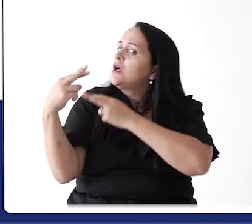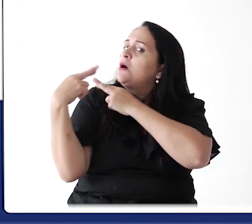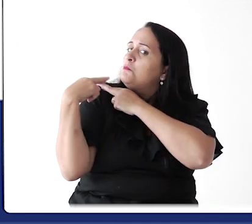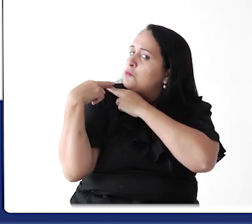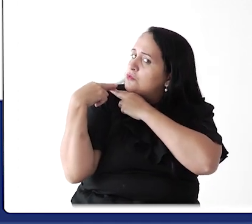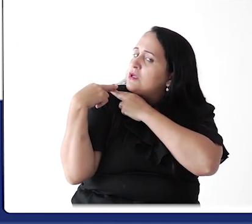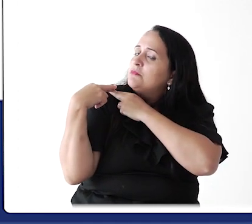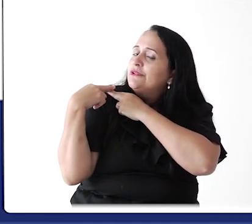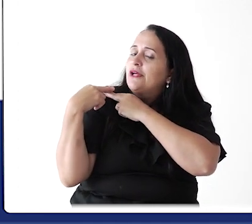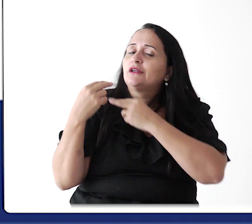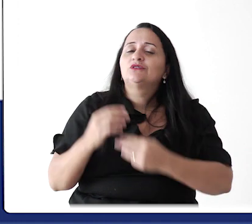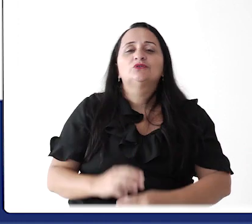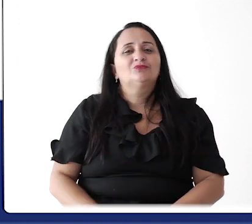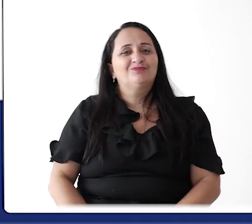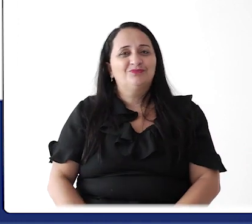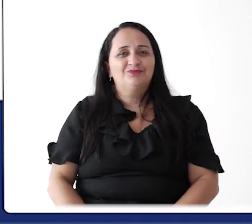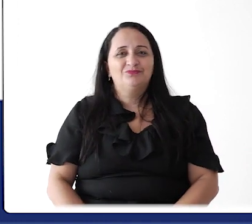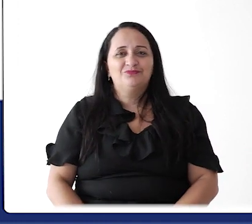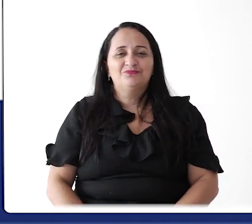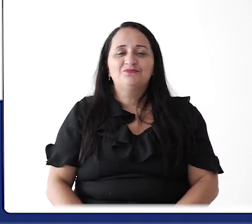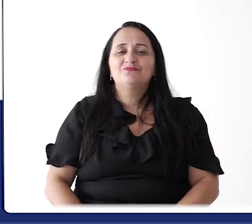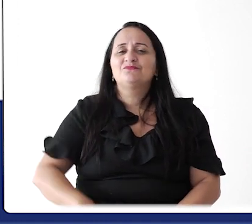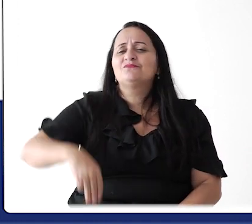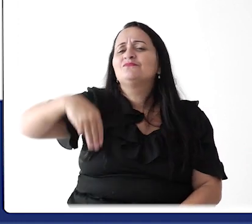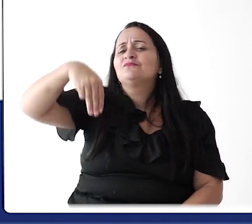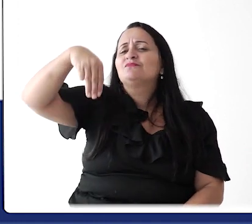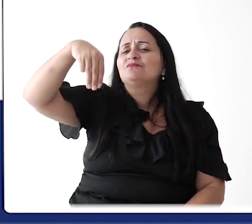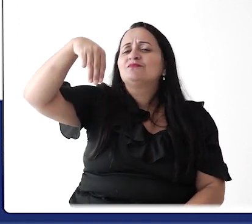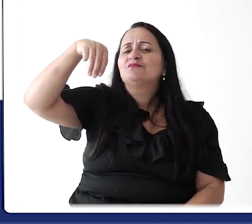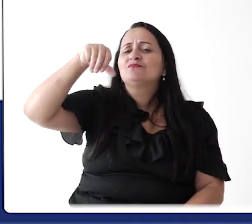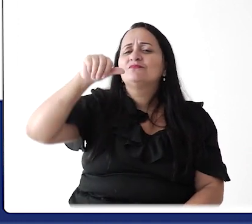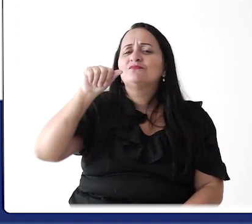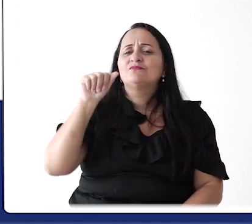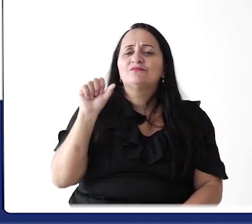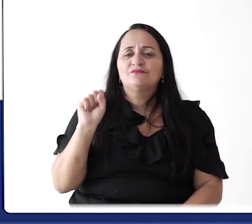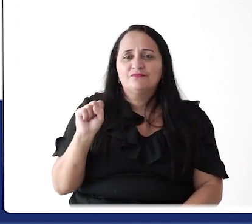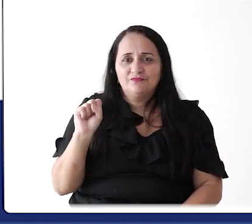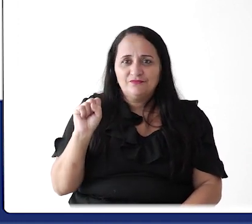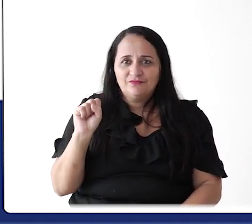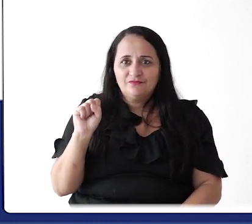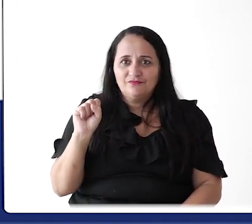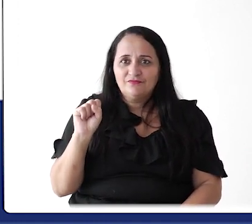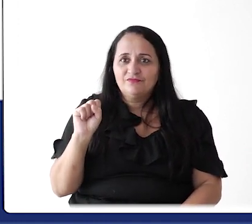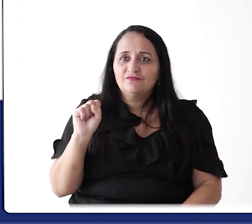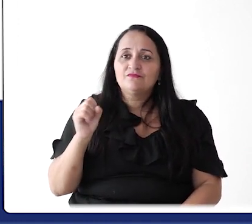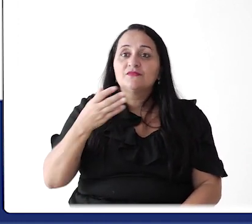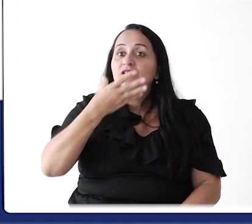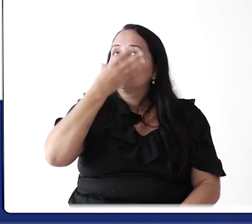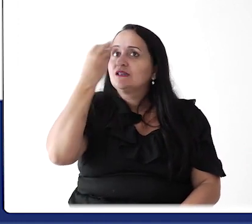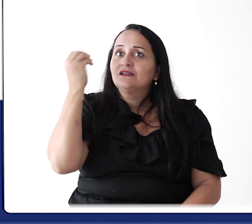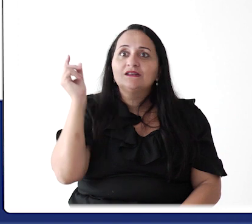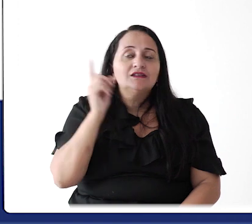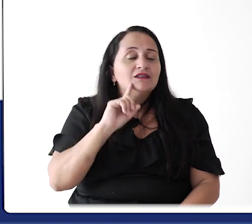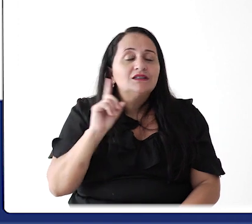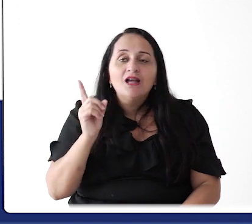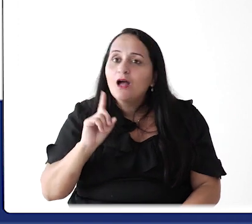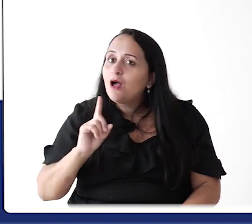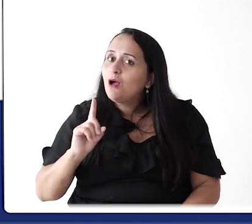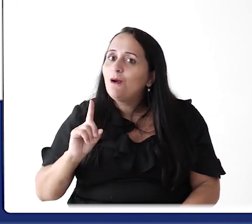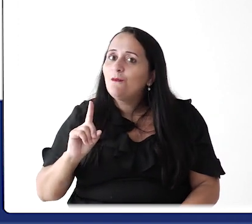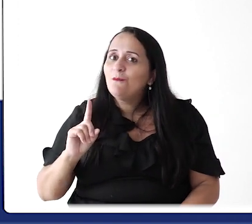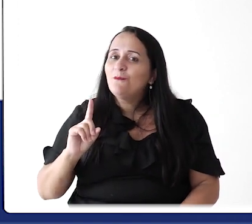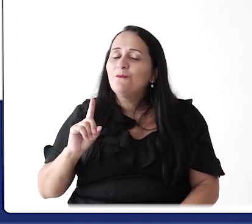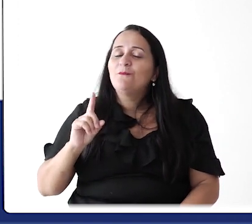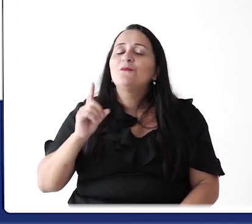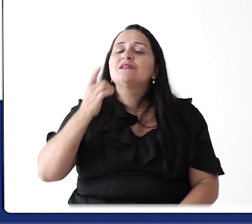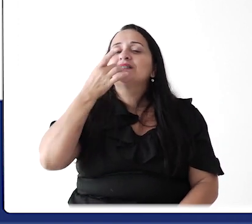ele. No trecho, mas não se esqueça de levar um saquinho para recolher